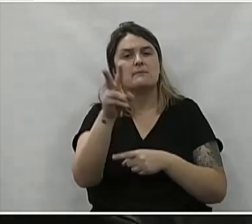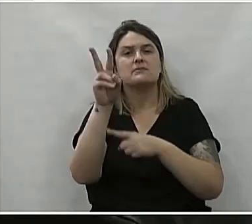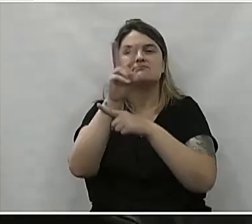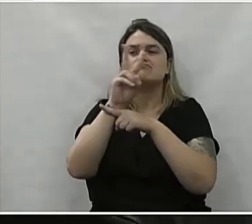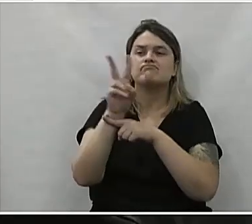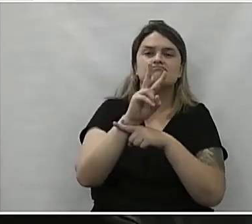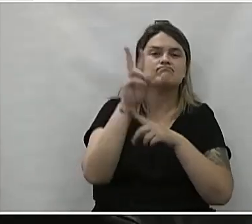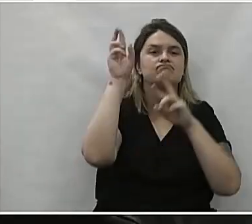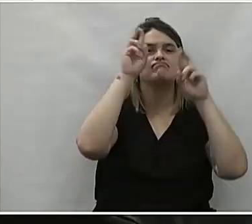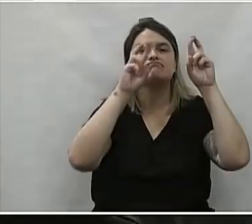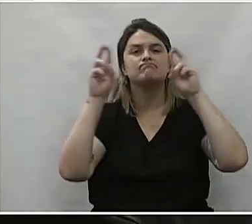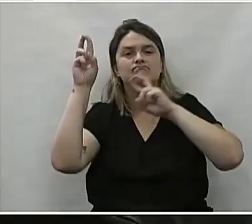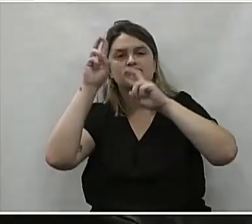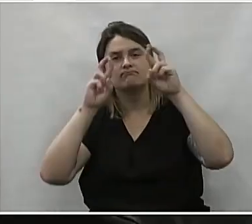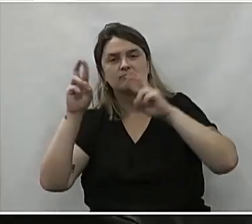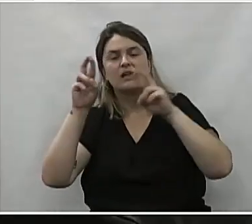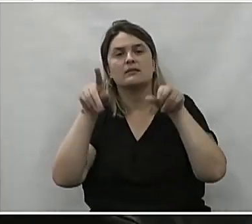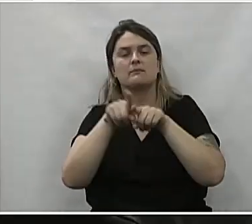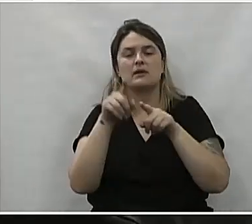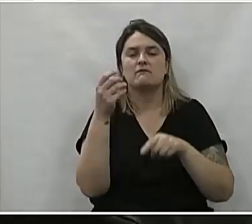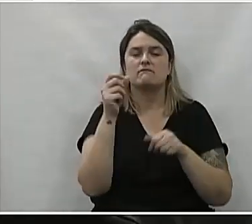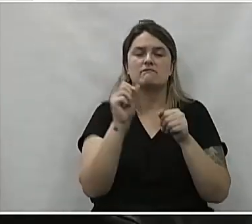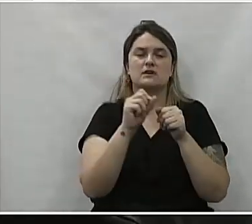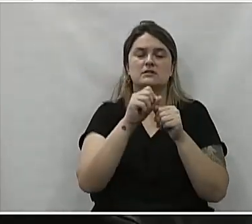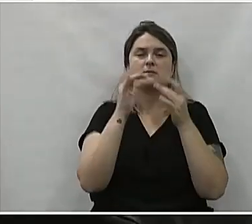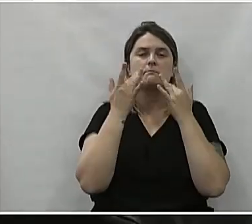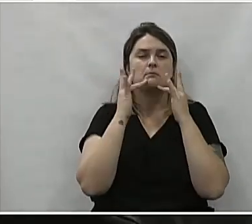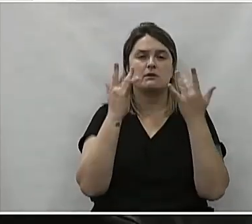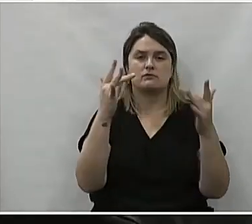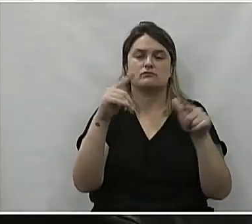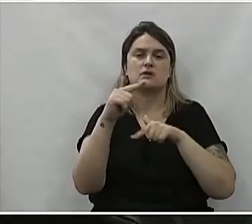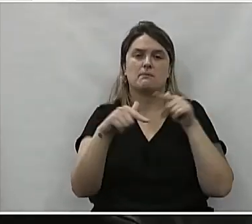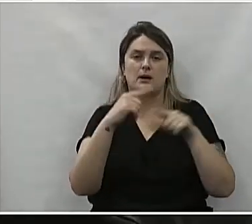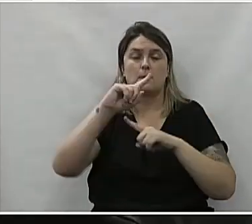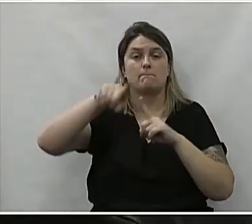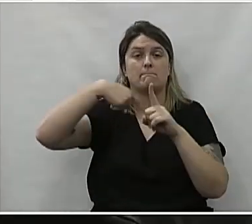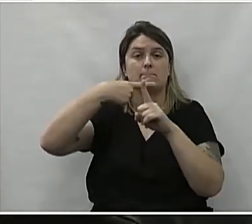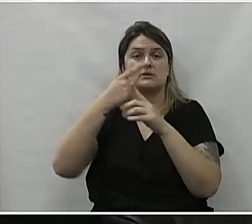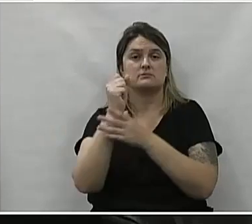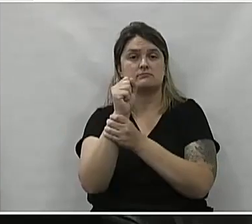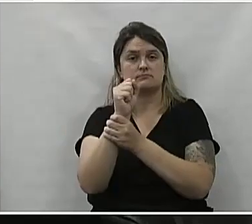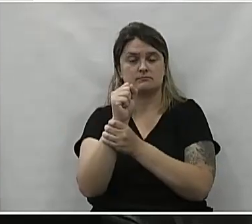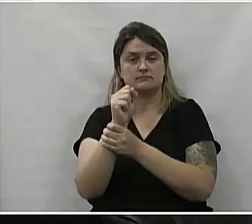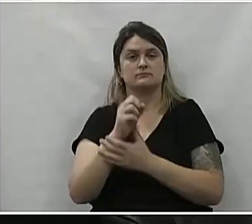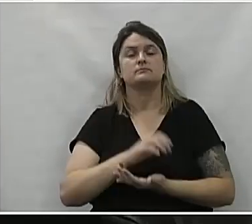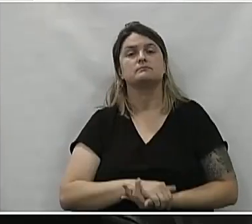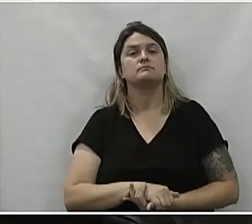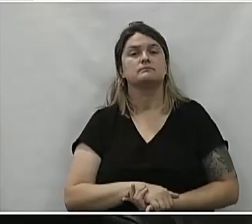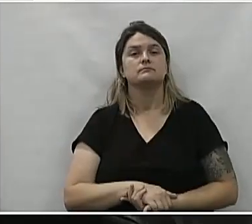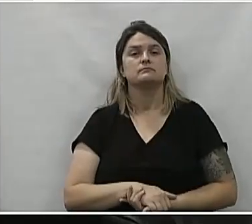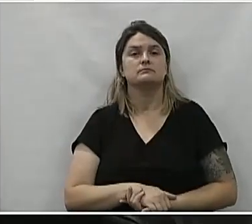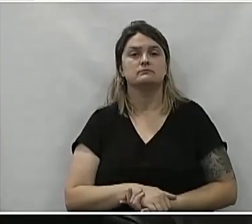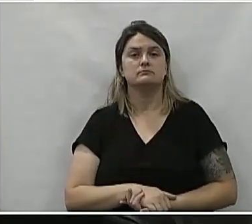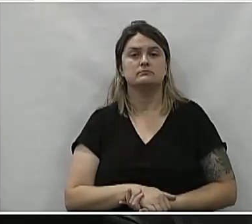membros Fazendo esse Excelente trabalho Trazendo mais segurança Também Para nossas escolas